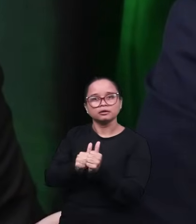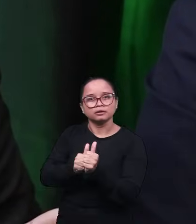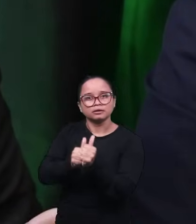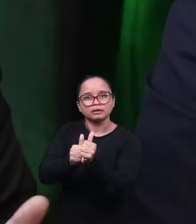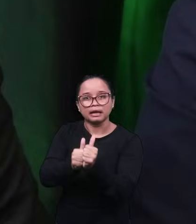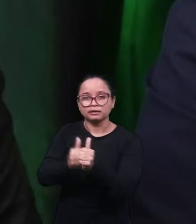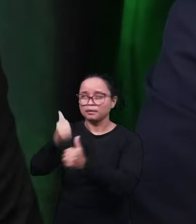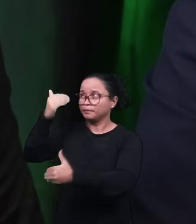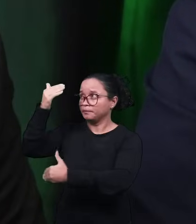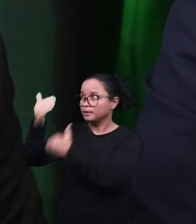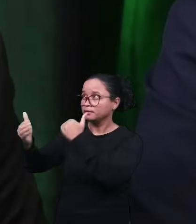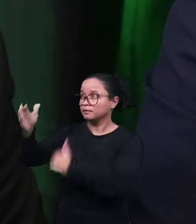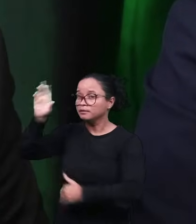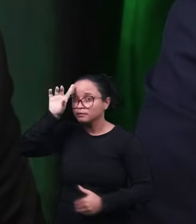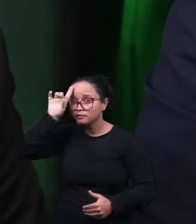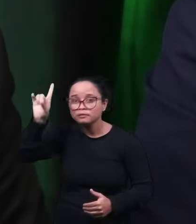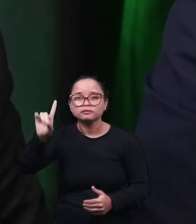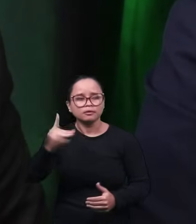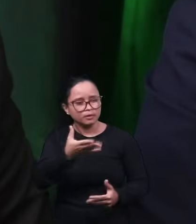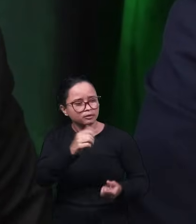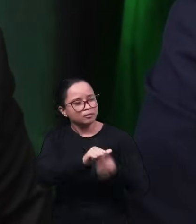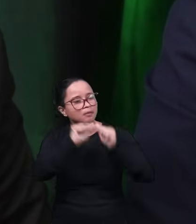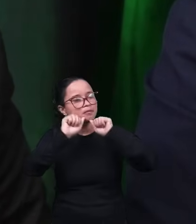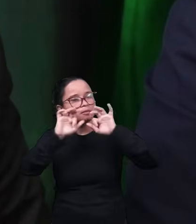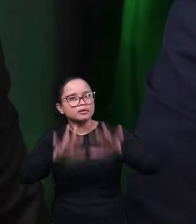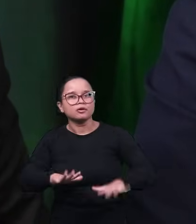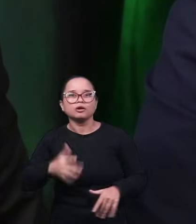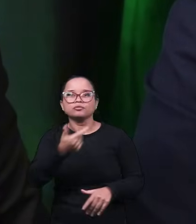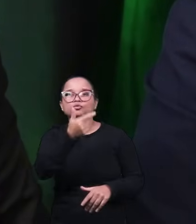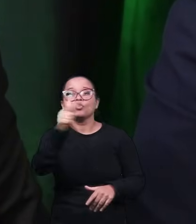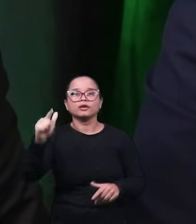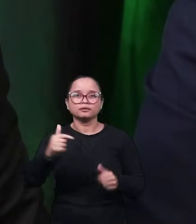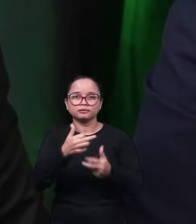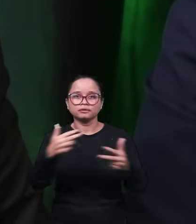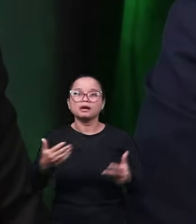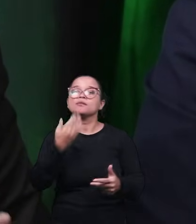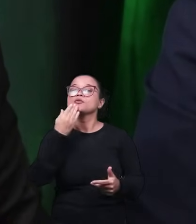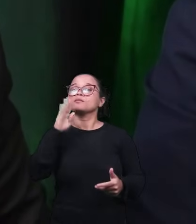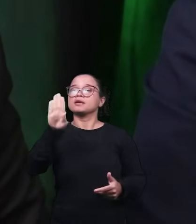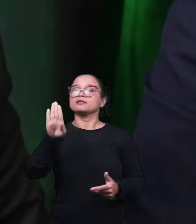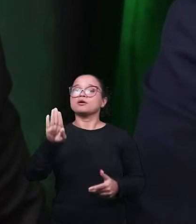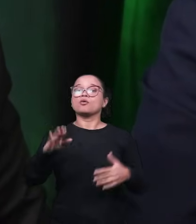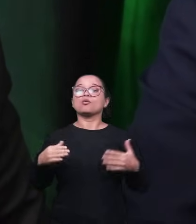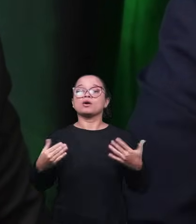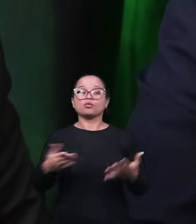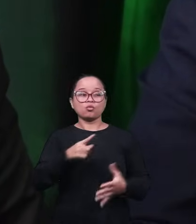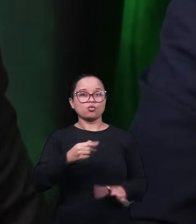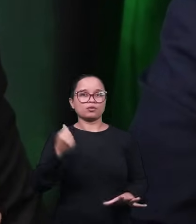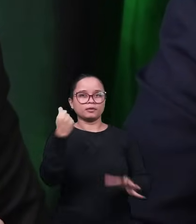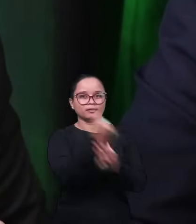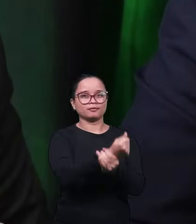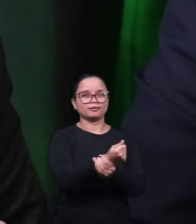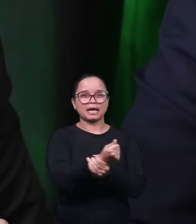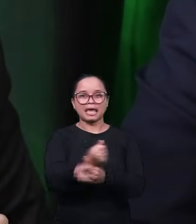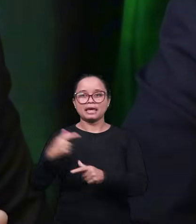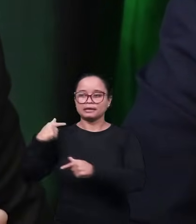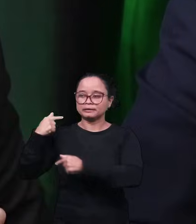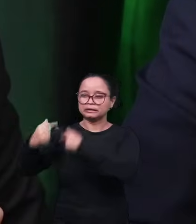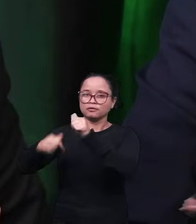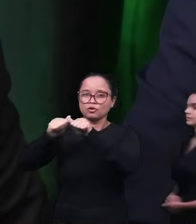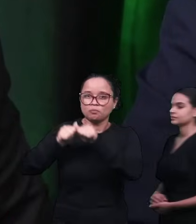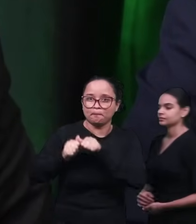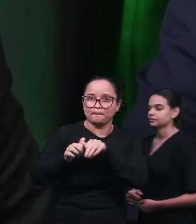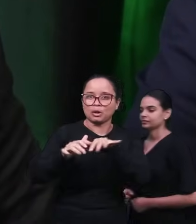ande na minha presença e ser uma bênção. Então, quer dizer, agora, o resto, o que era a promessa de Deus? Deus tornaria Abraão uma grande nação.